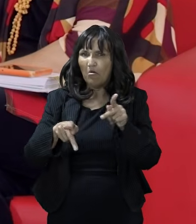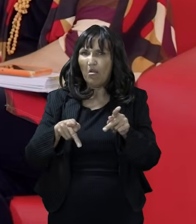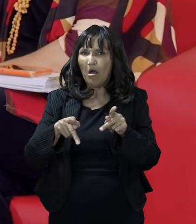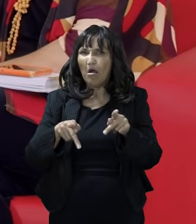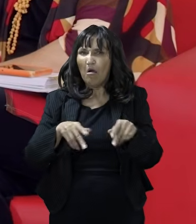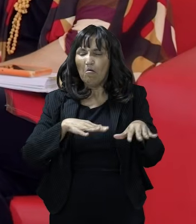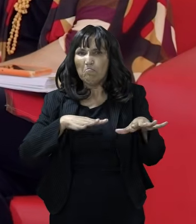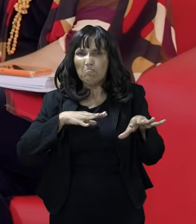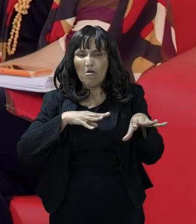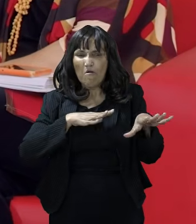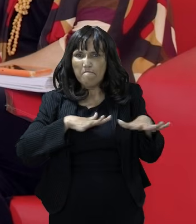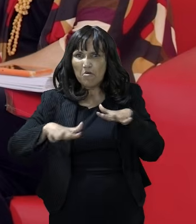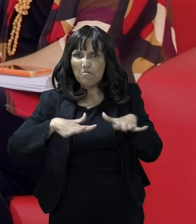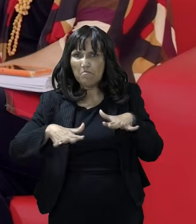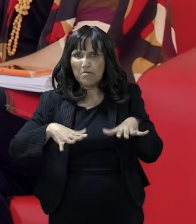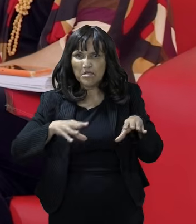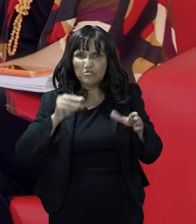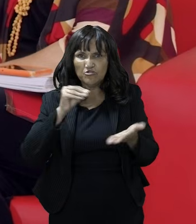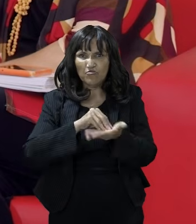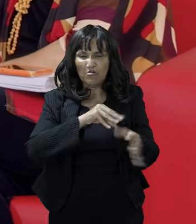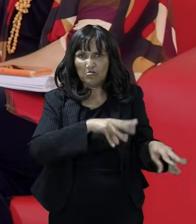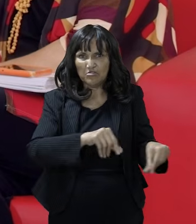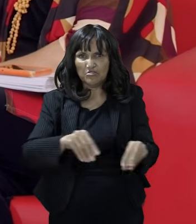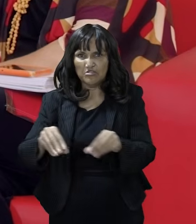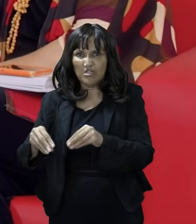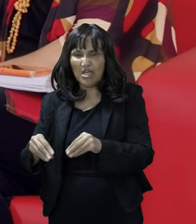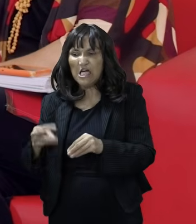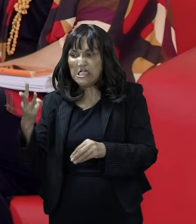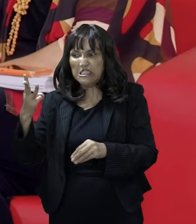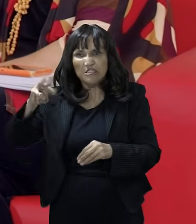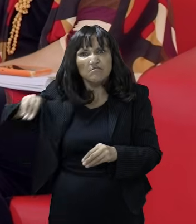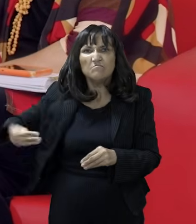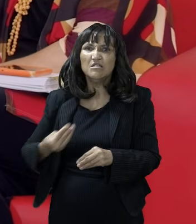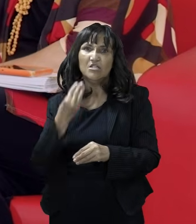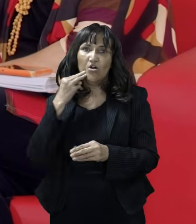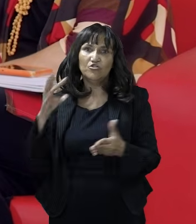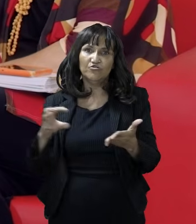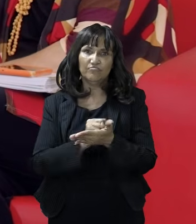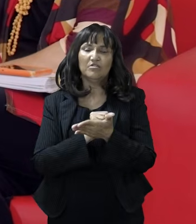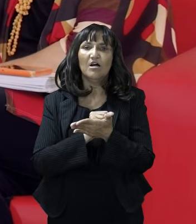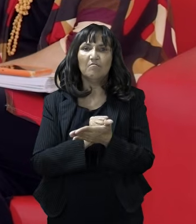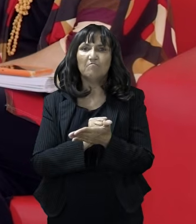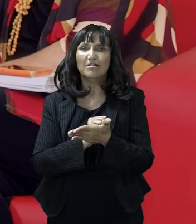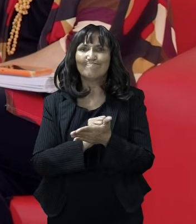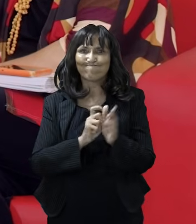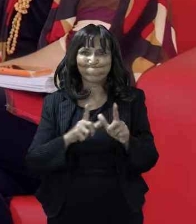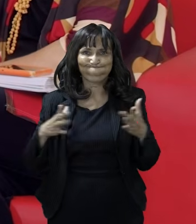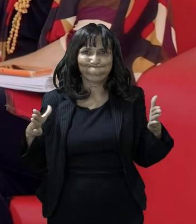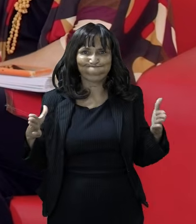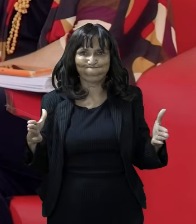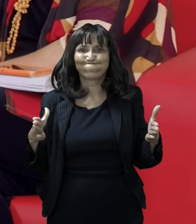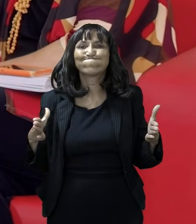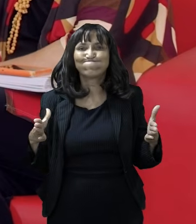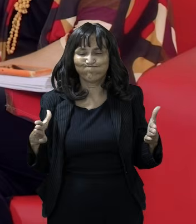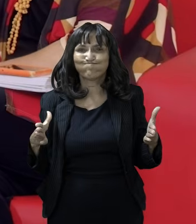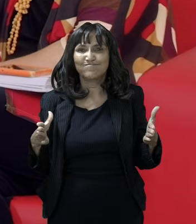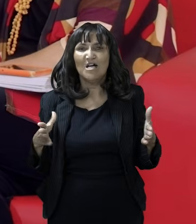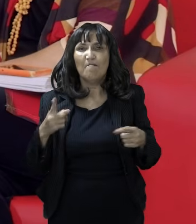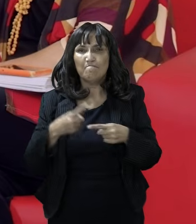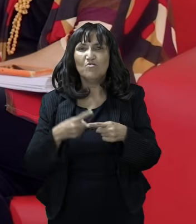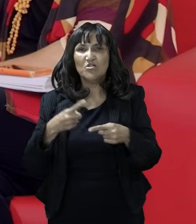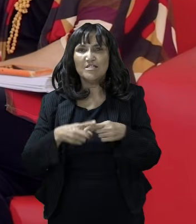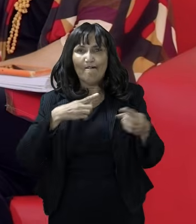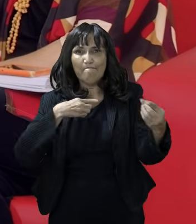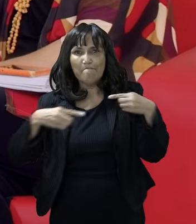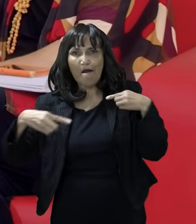terra. 3 milhões de filiados. E que para ser desse tamanho, é porque tem muito